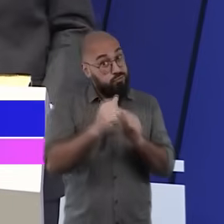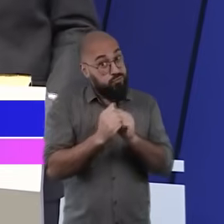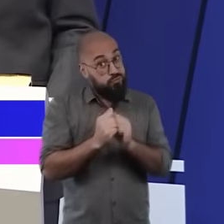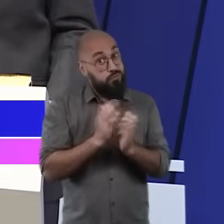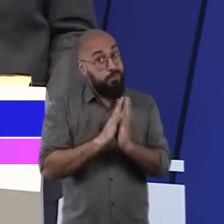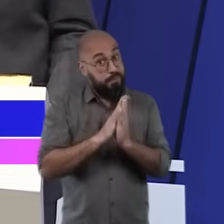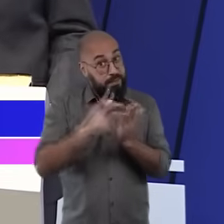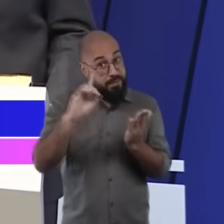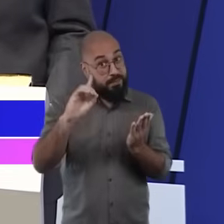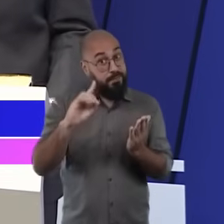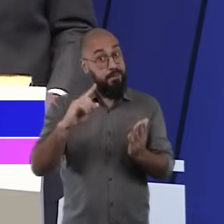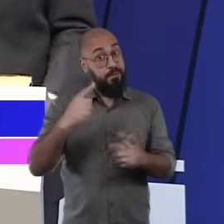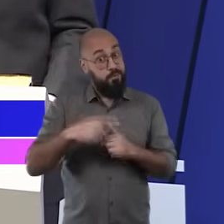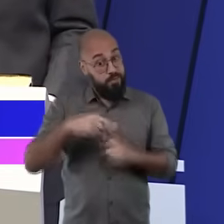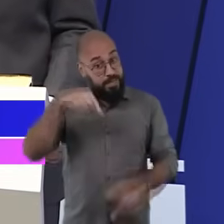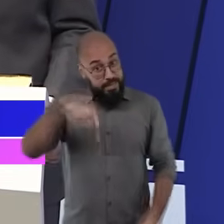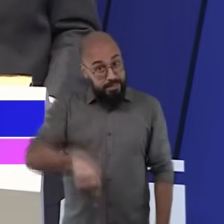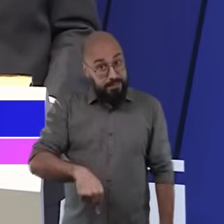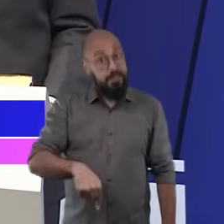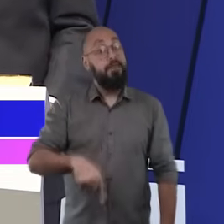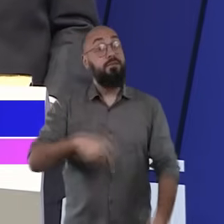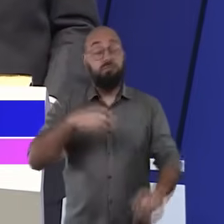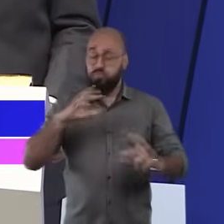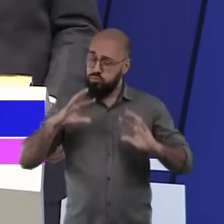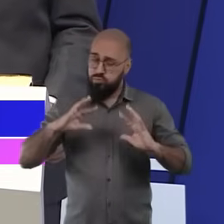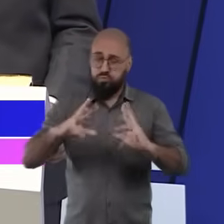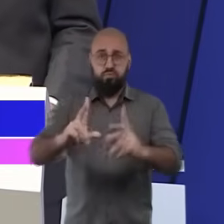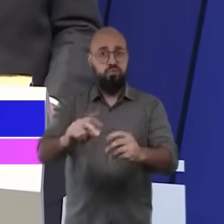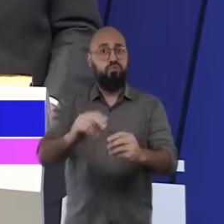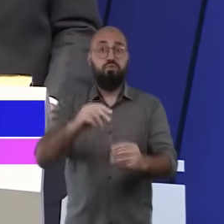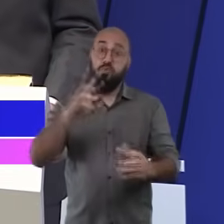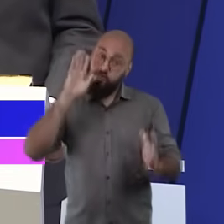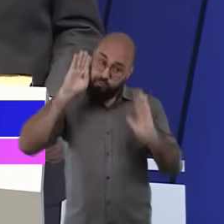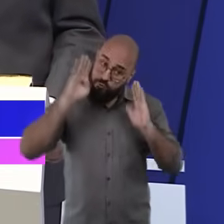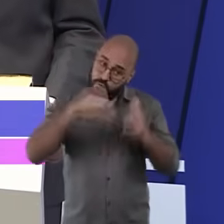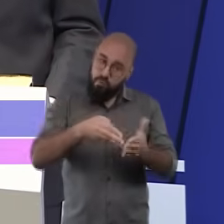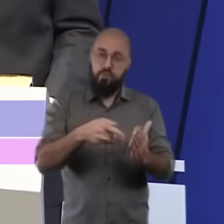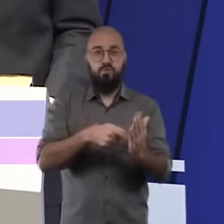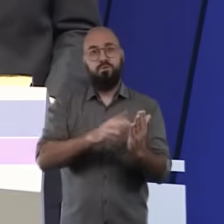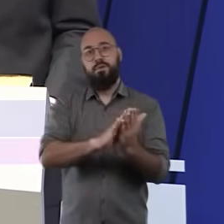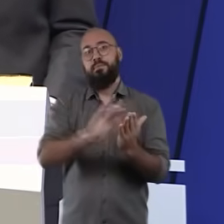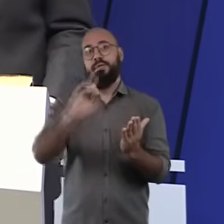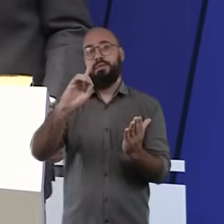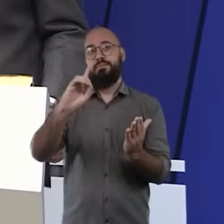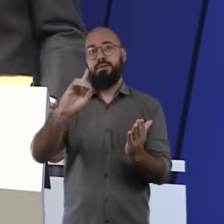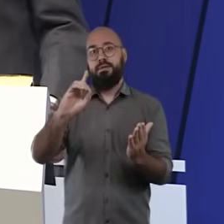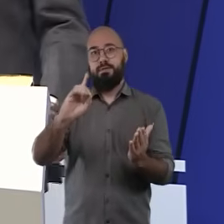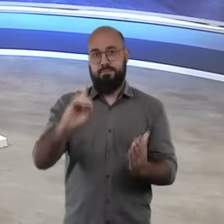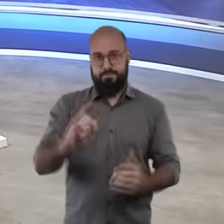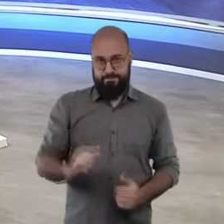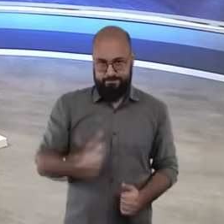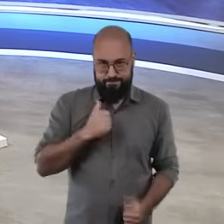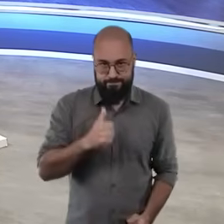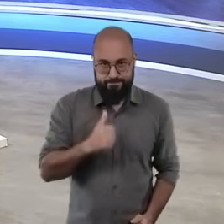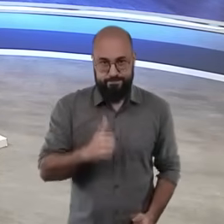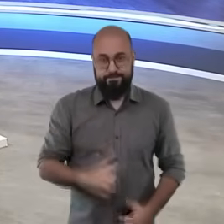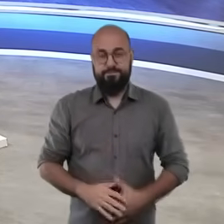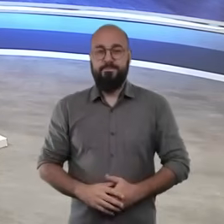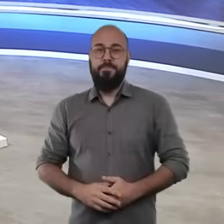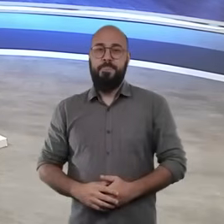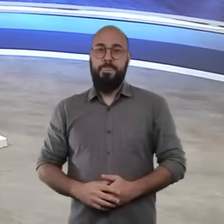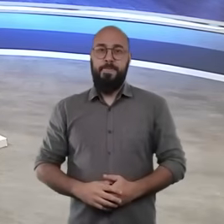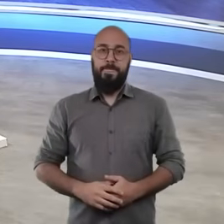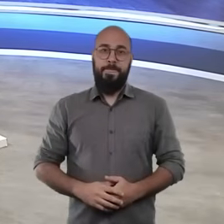a Bíblia, porque no programa Arena do Futuro, tudo começa na palavra. Eu começo esse